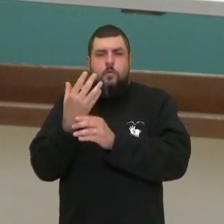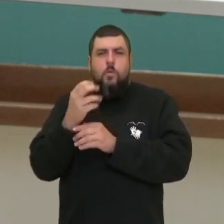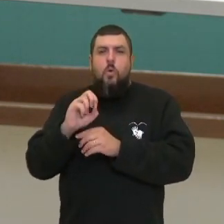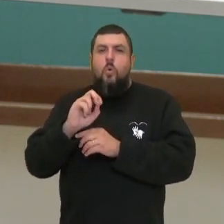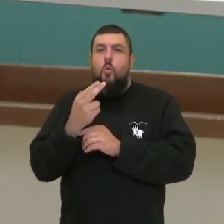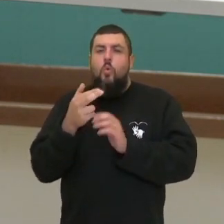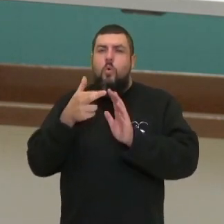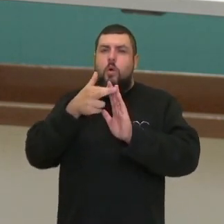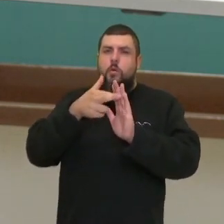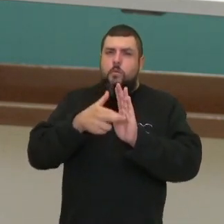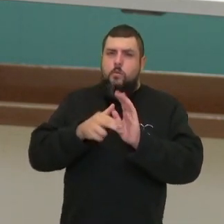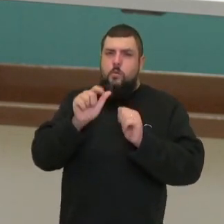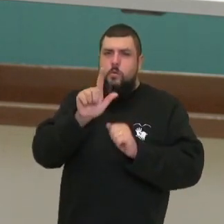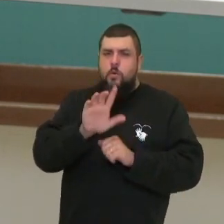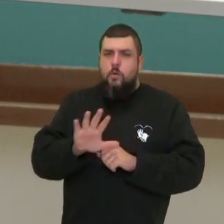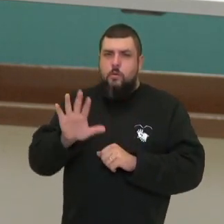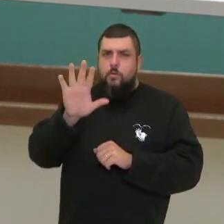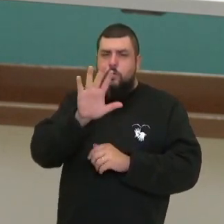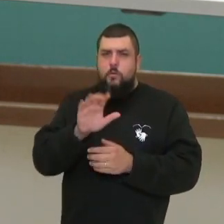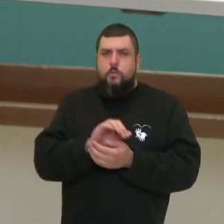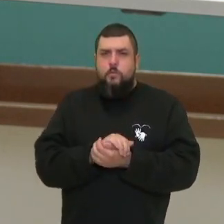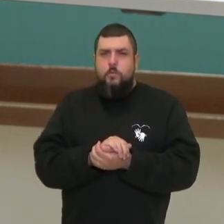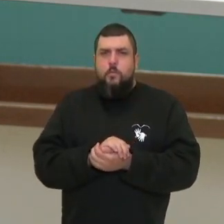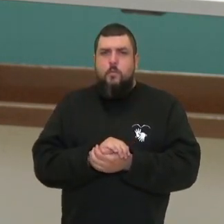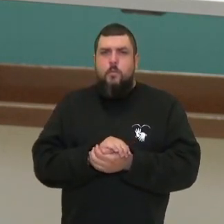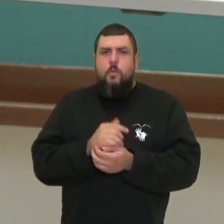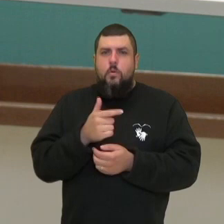geral da sequência 2, 4,